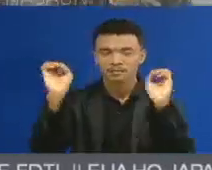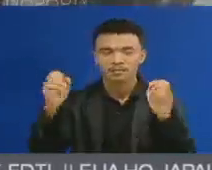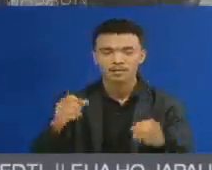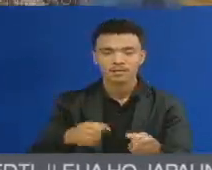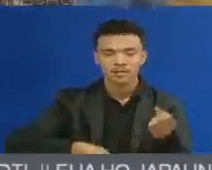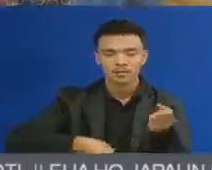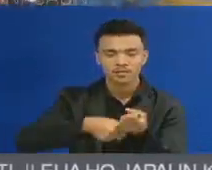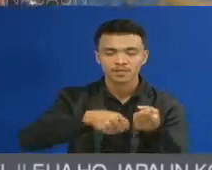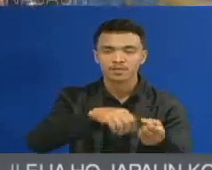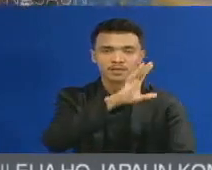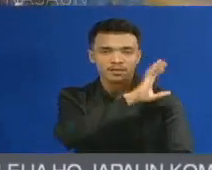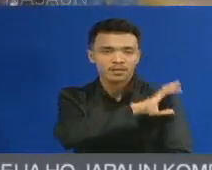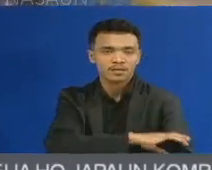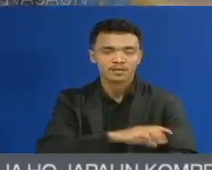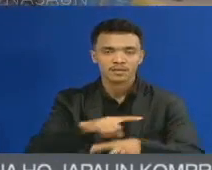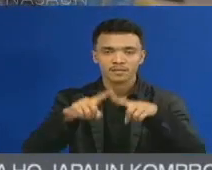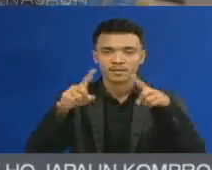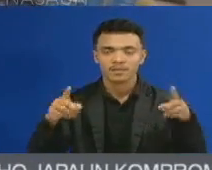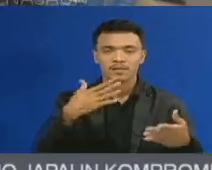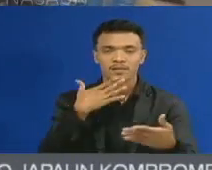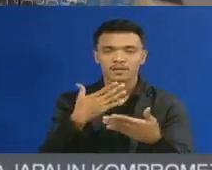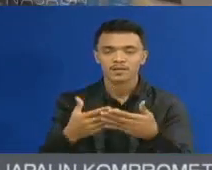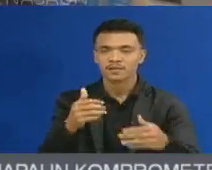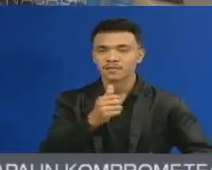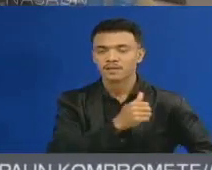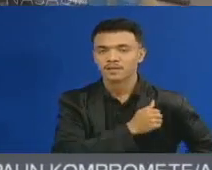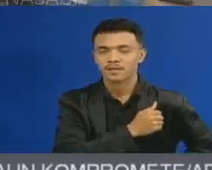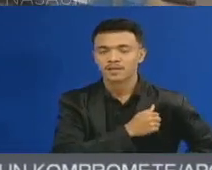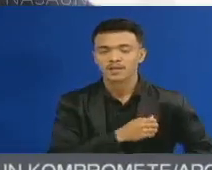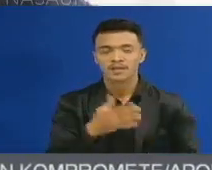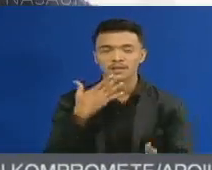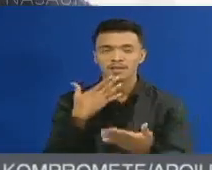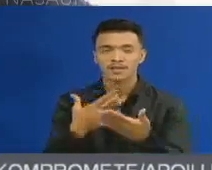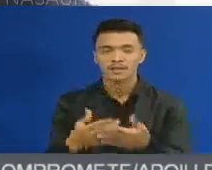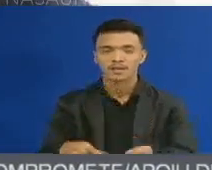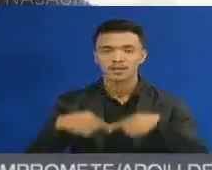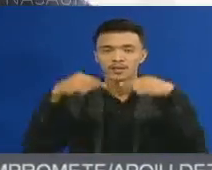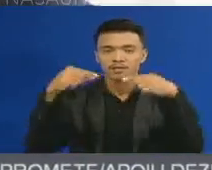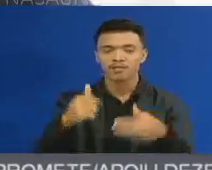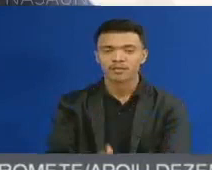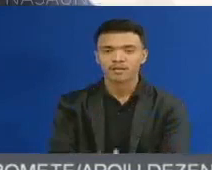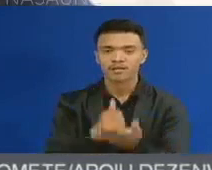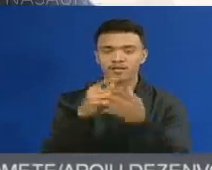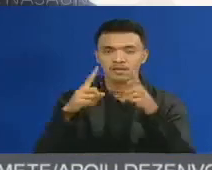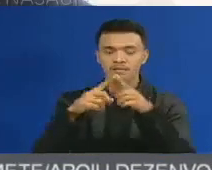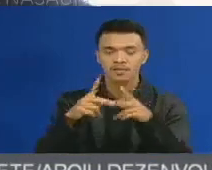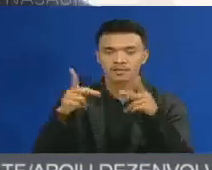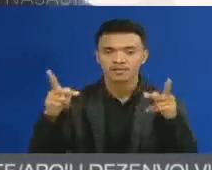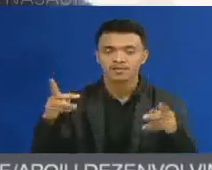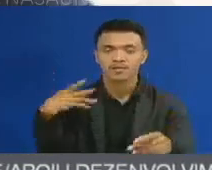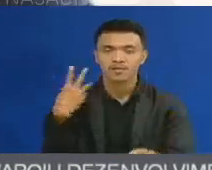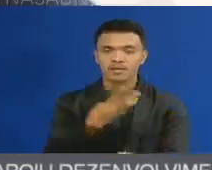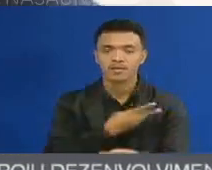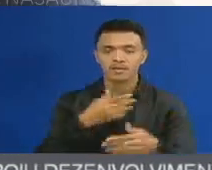em segurança, mas bem moça de atletar militar minha capacidade, por força assistência para o povo e a